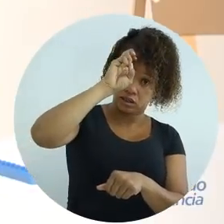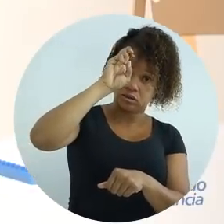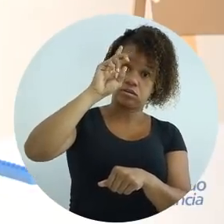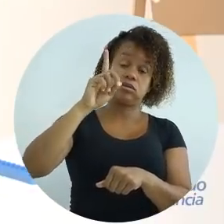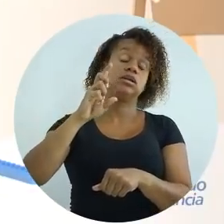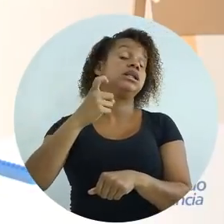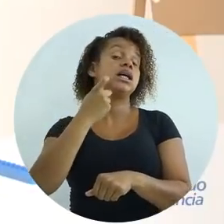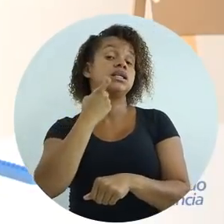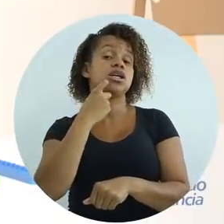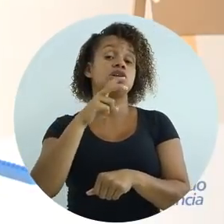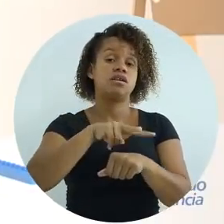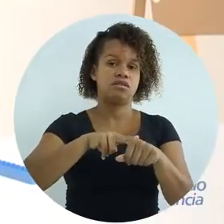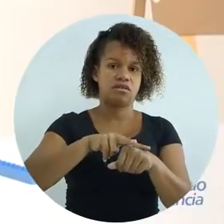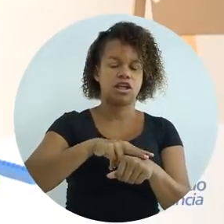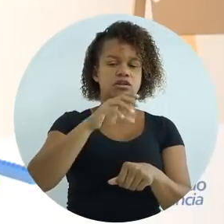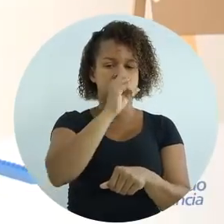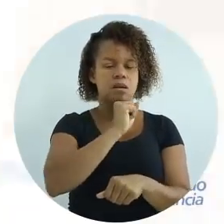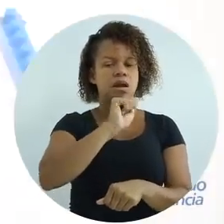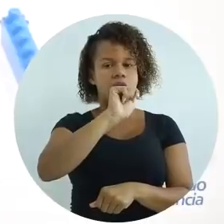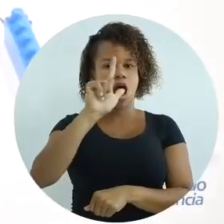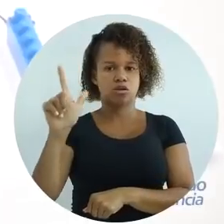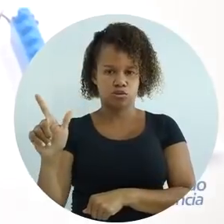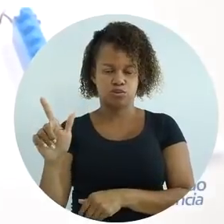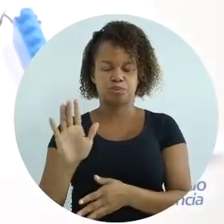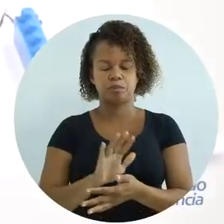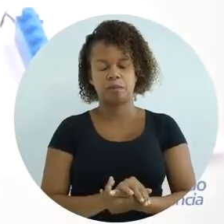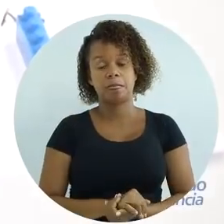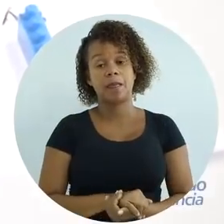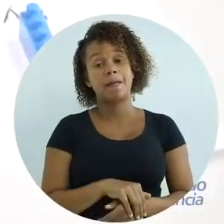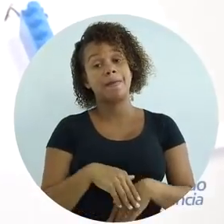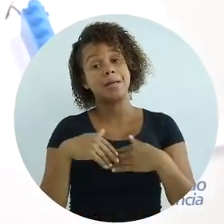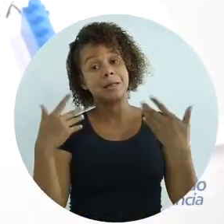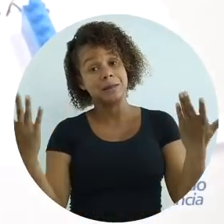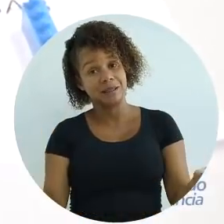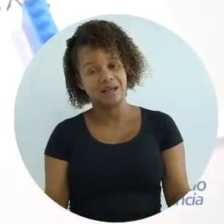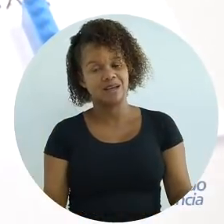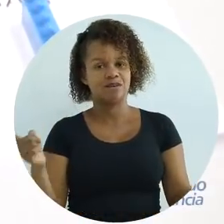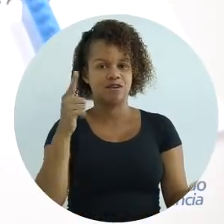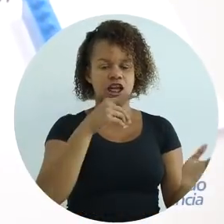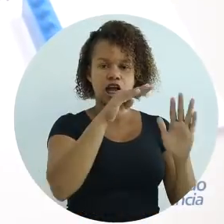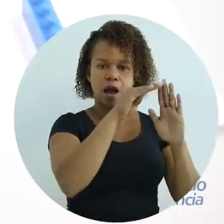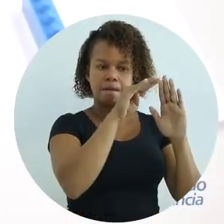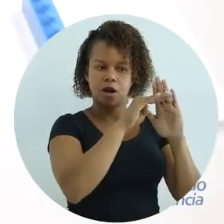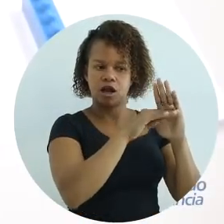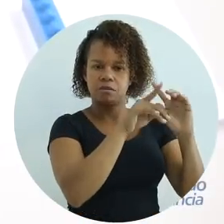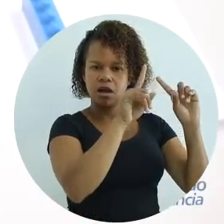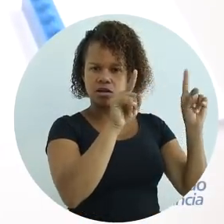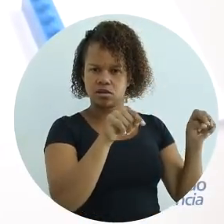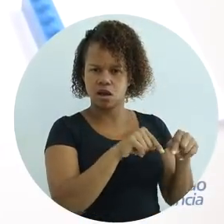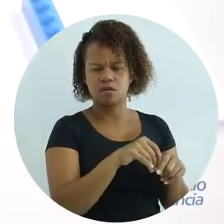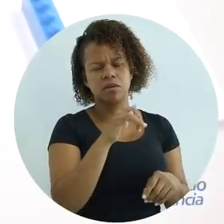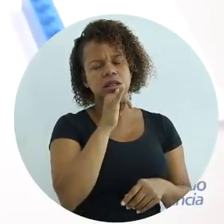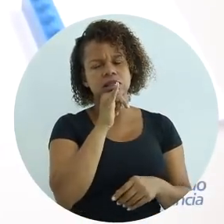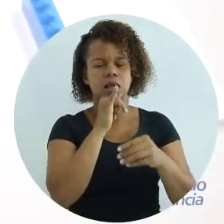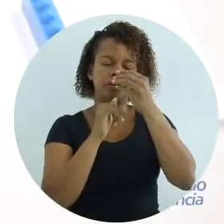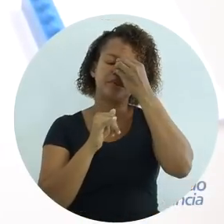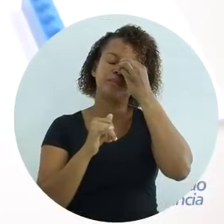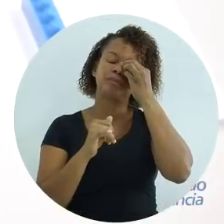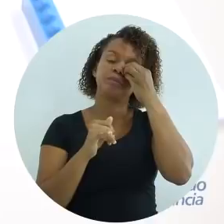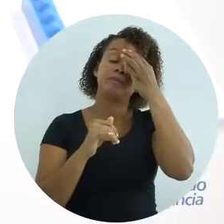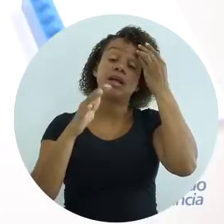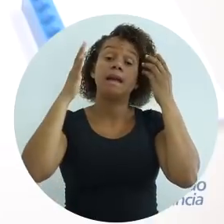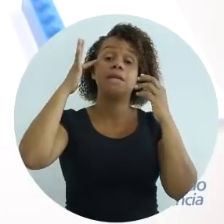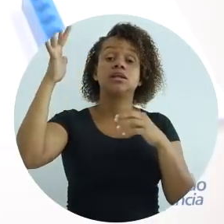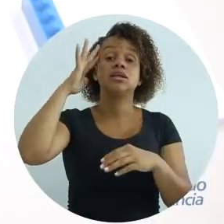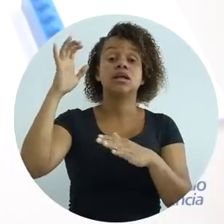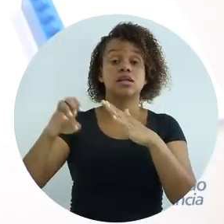sexta verdes e no sábado azuis. Então, vendo esta programação, vamos a um exemplo. Imagine que essa